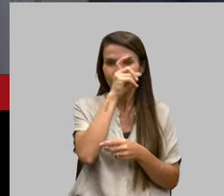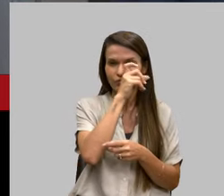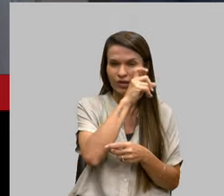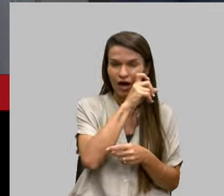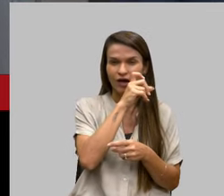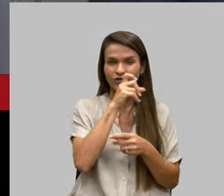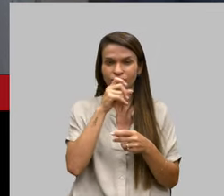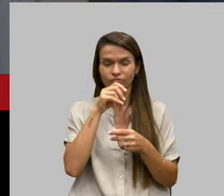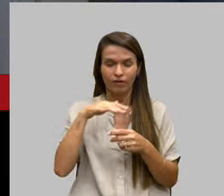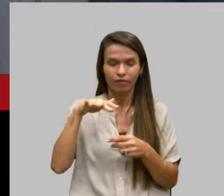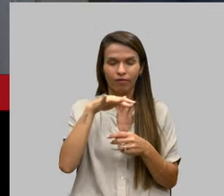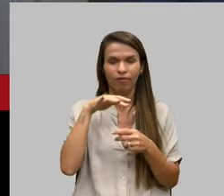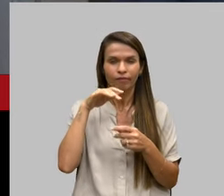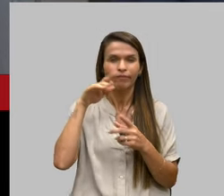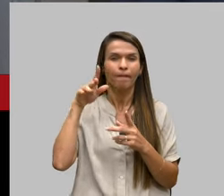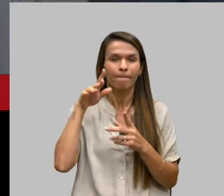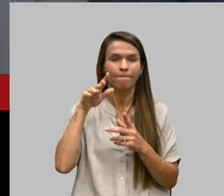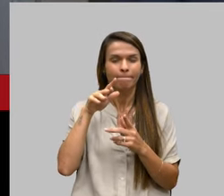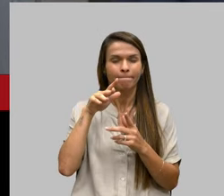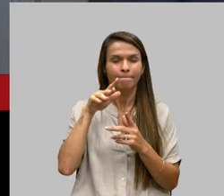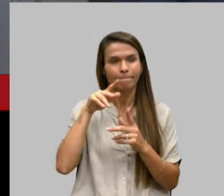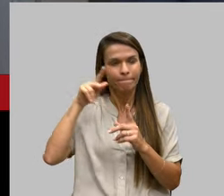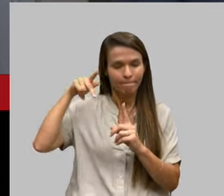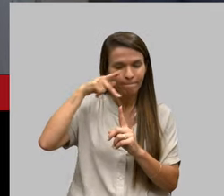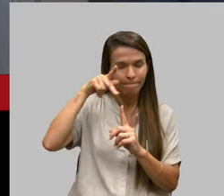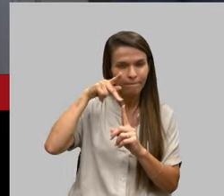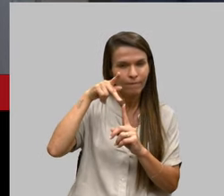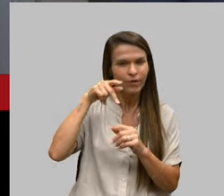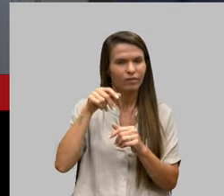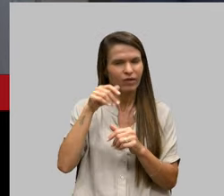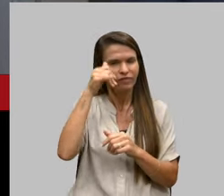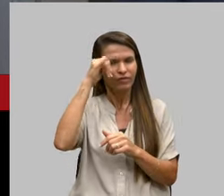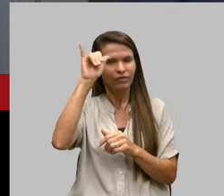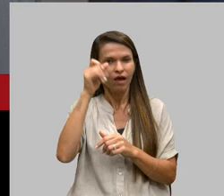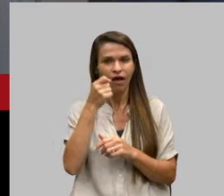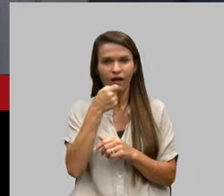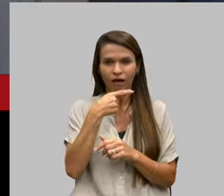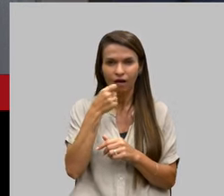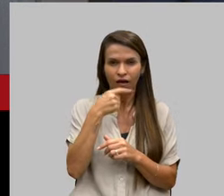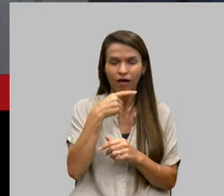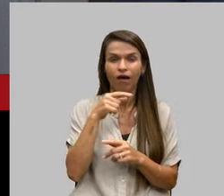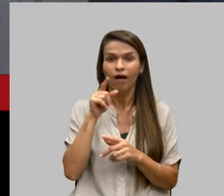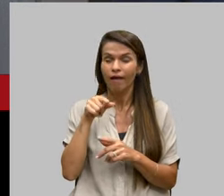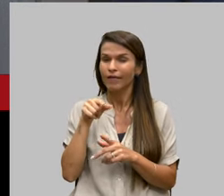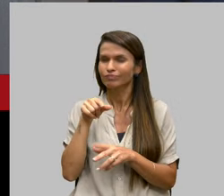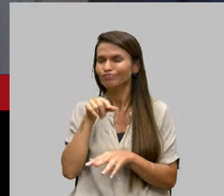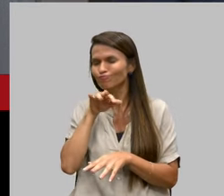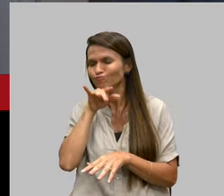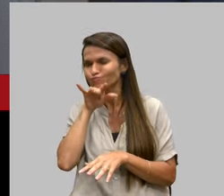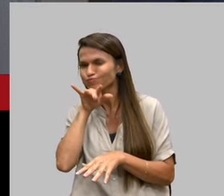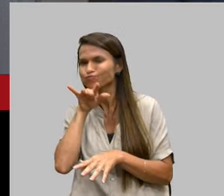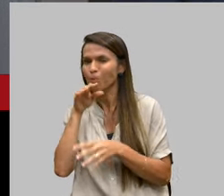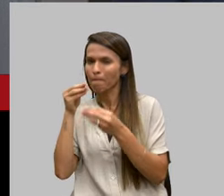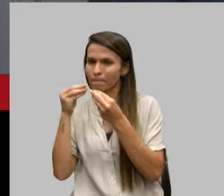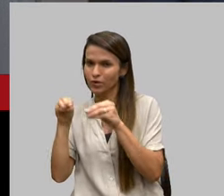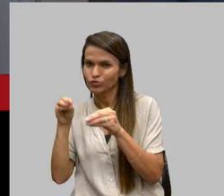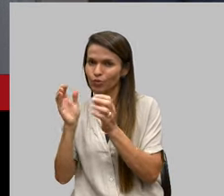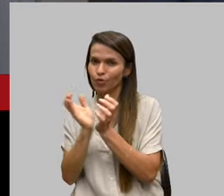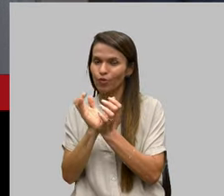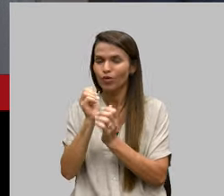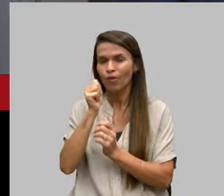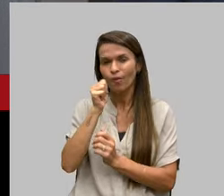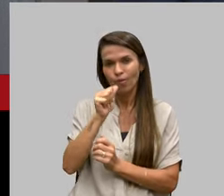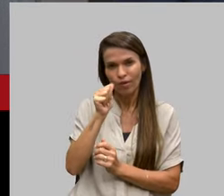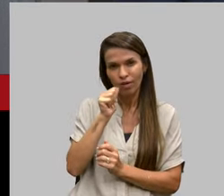Na tentativa de evitar fraude fez-se uma crueldade principalmente com as mulheres e com esse olhar e